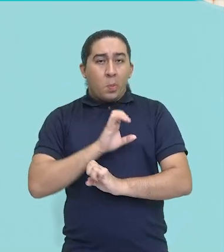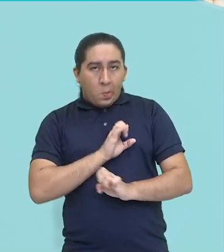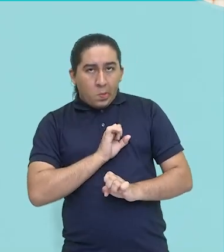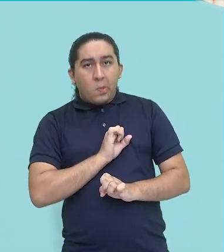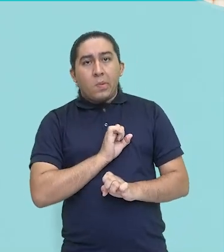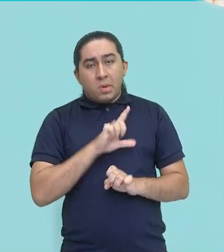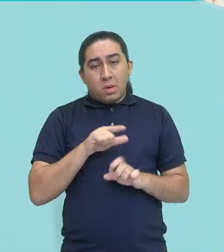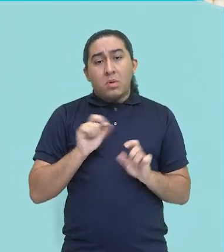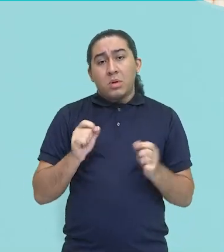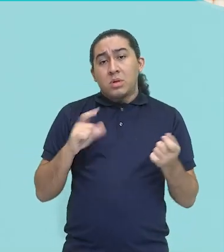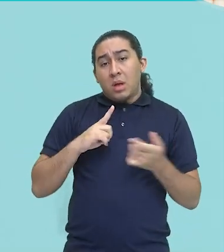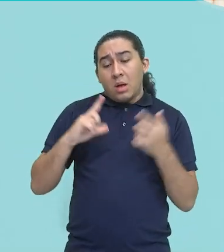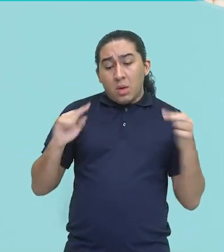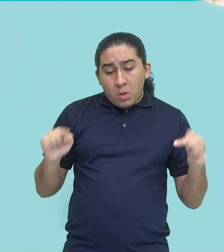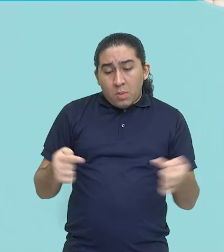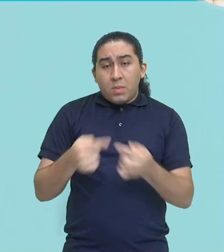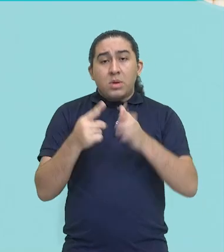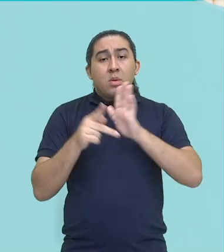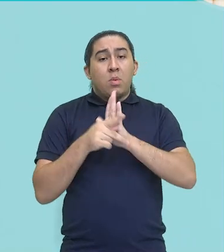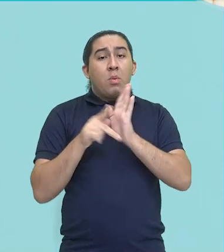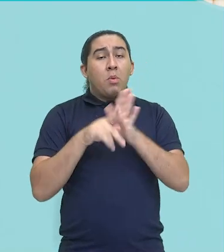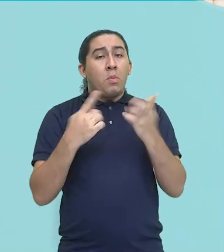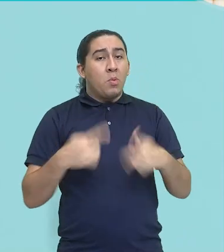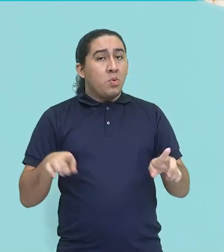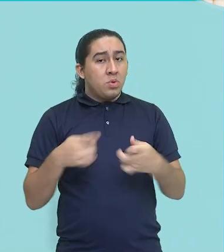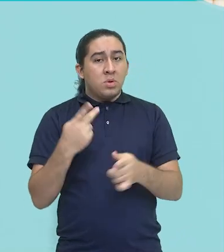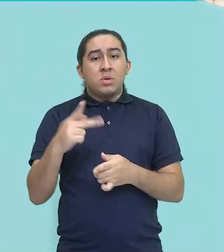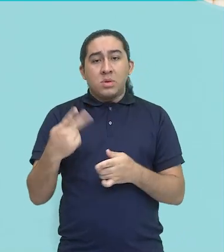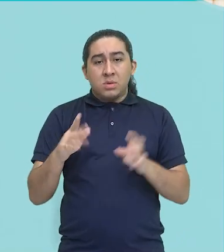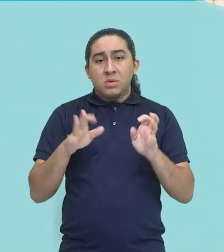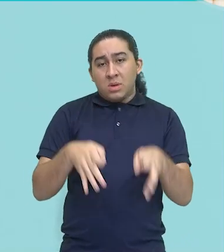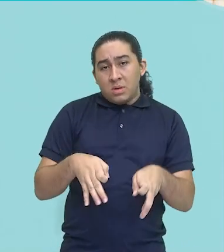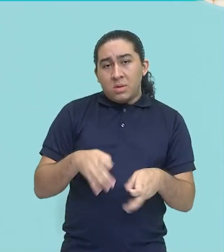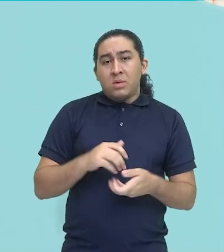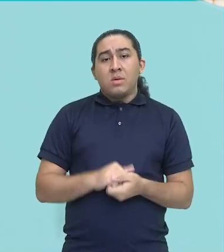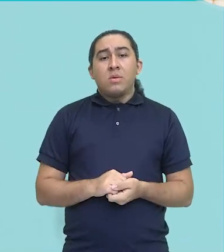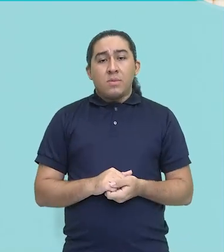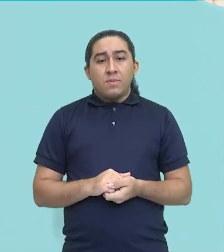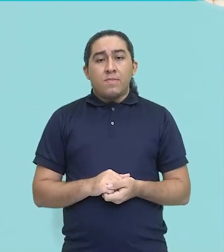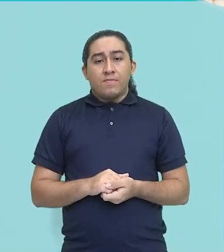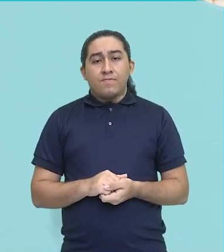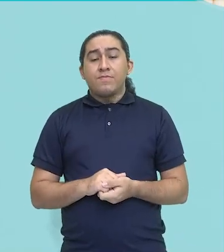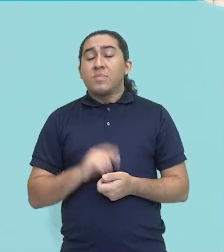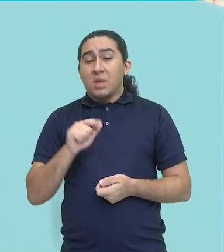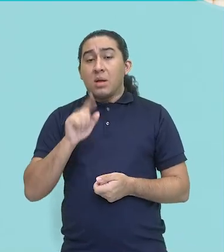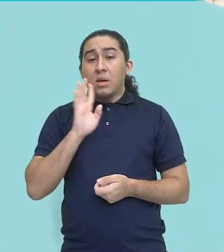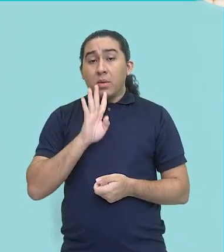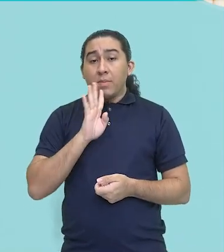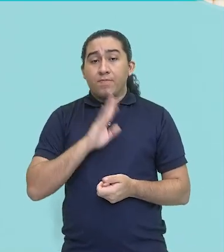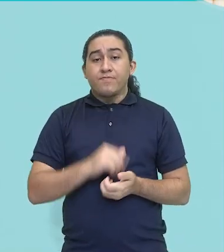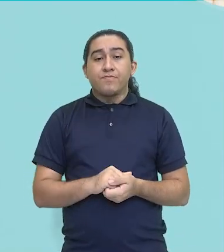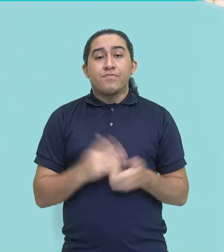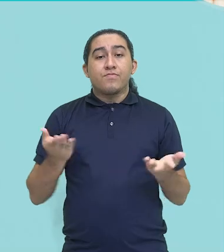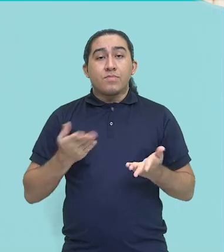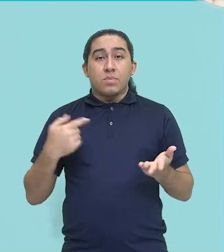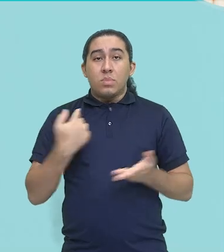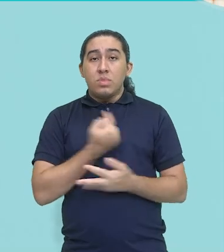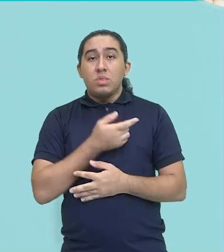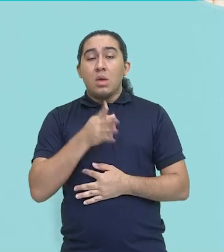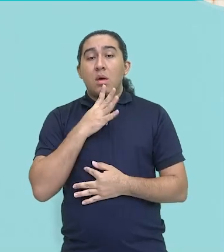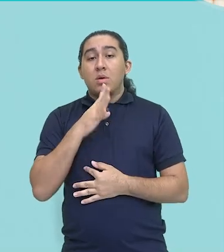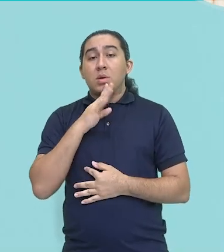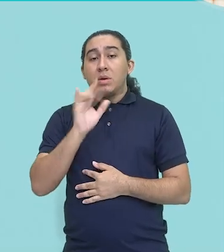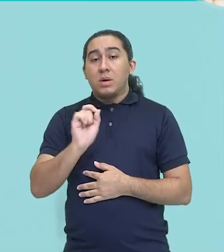né, acompanhada, gente, lá com os instrumentos musicais, né? Acho que era bem legal. Agora a gente vai conhecer